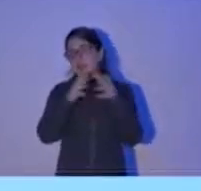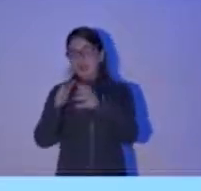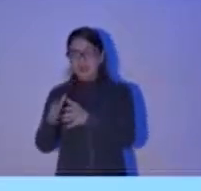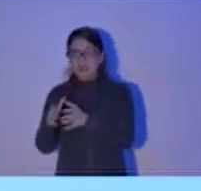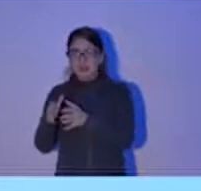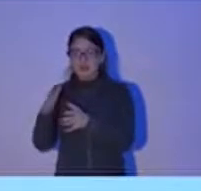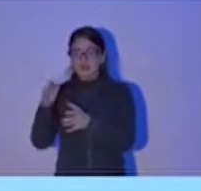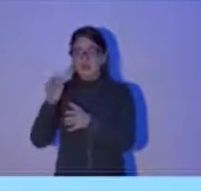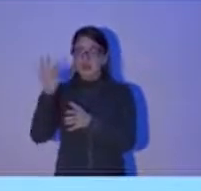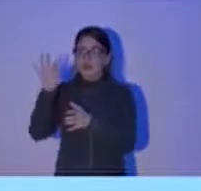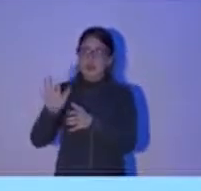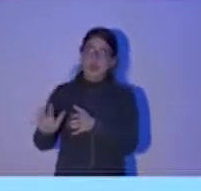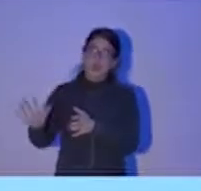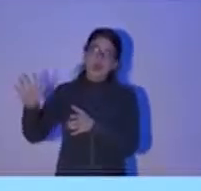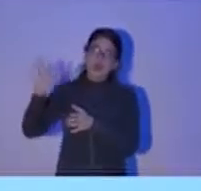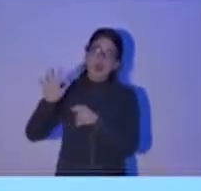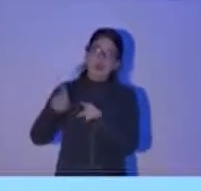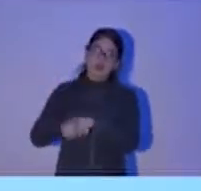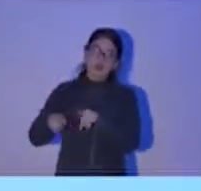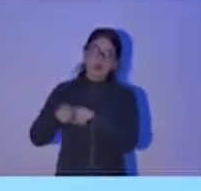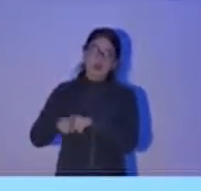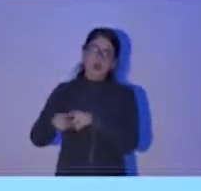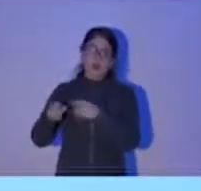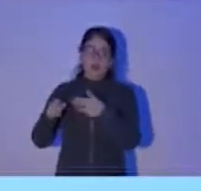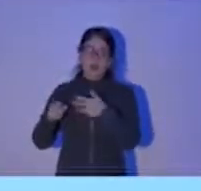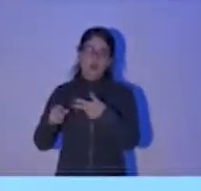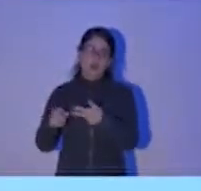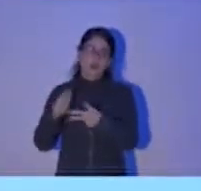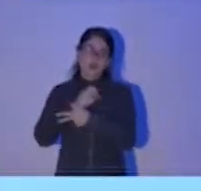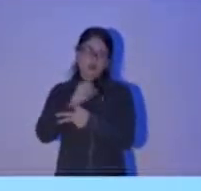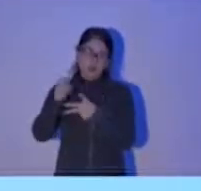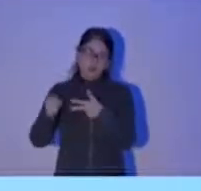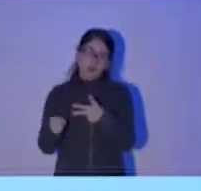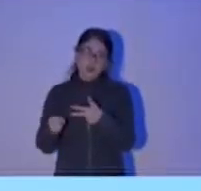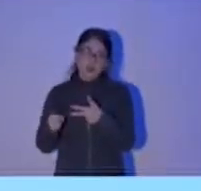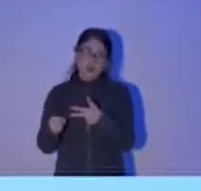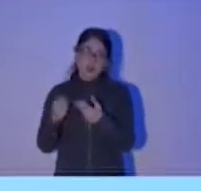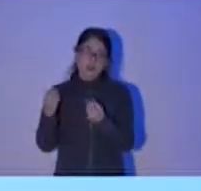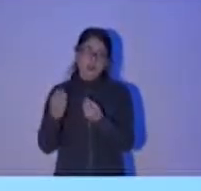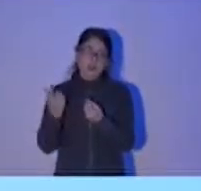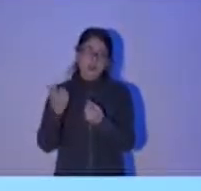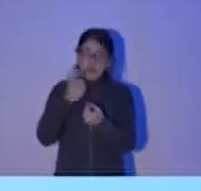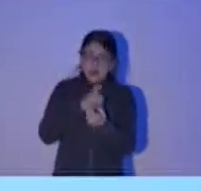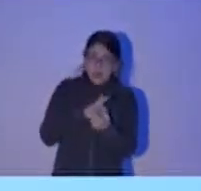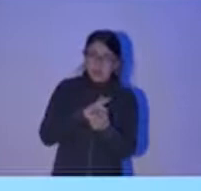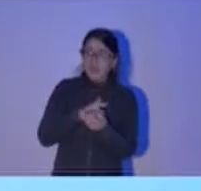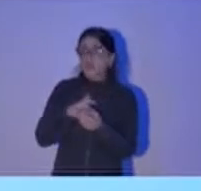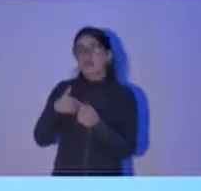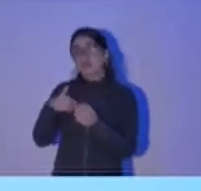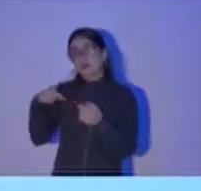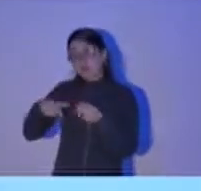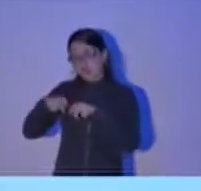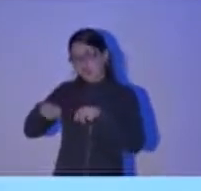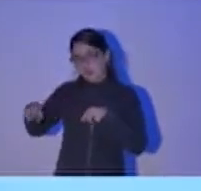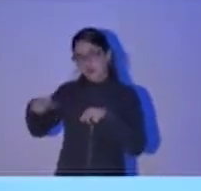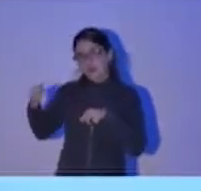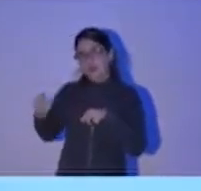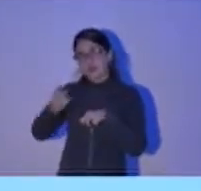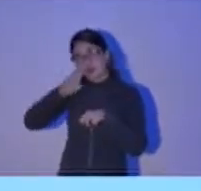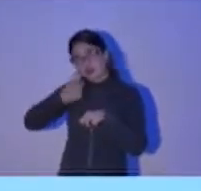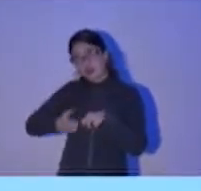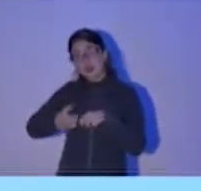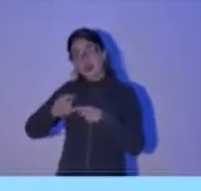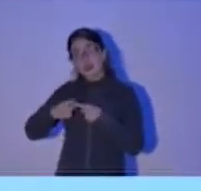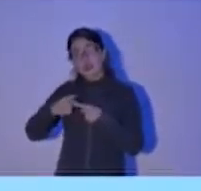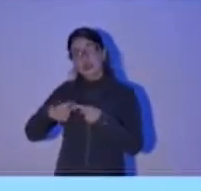níveis federativos e os poderes, né? Então, eu acho que essa mesa aqui ela é muito interessante nesse sentido, porque a gente tem